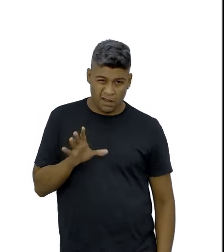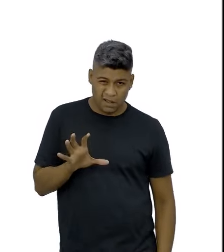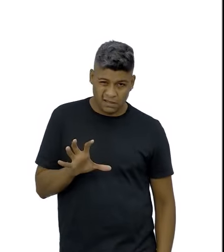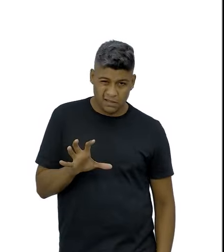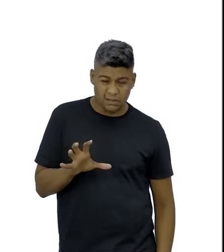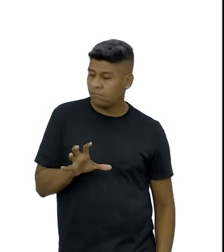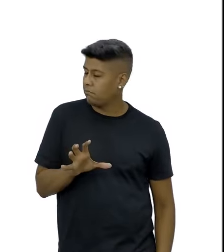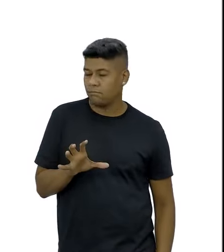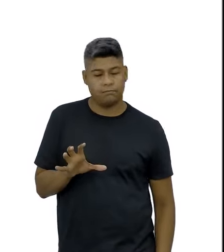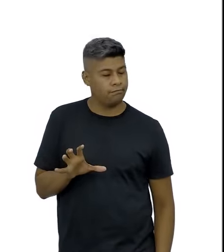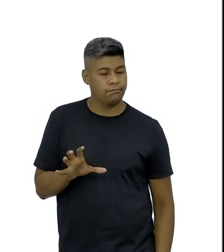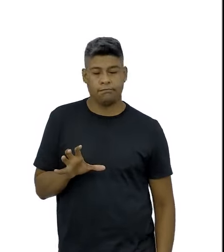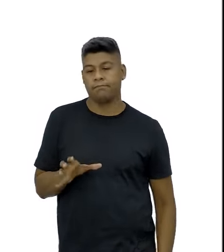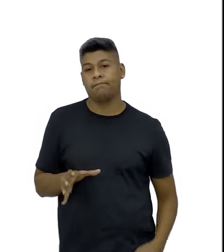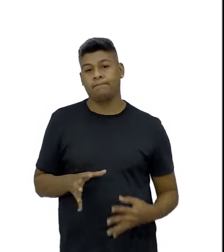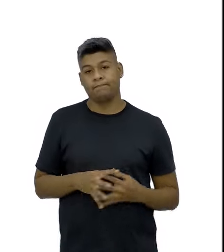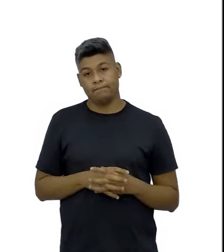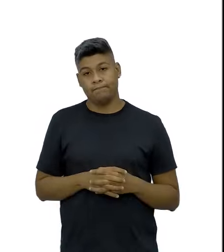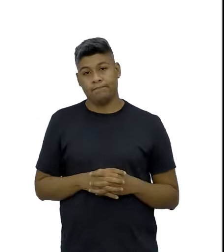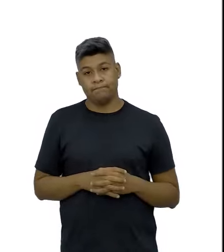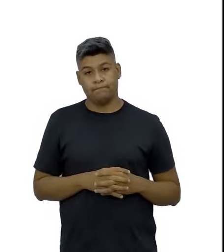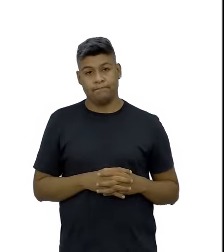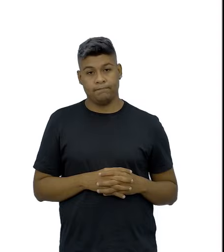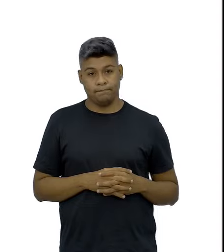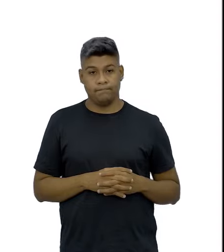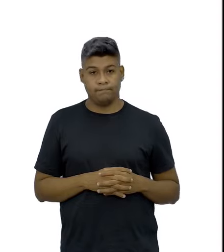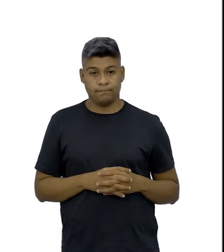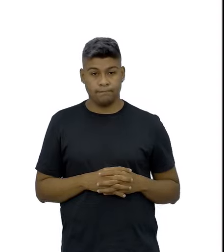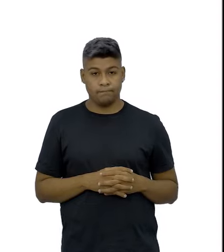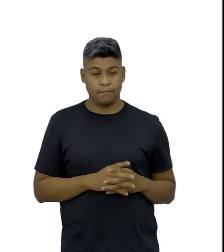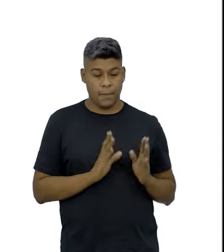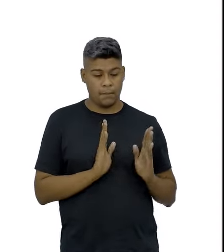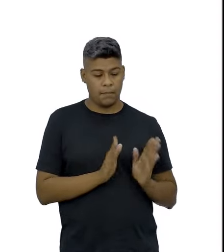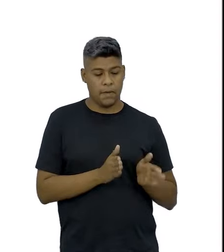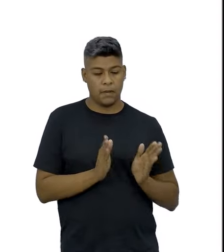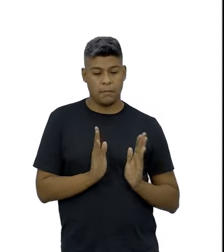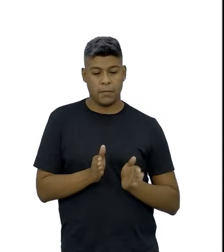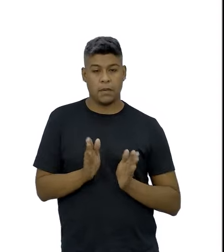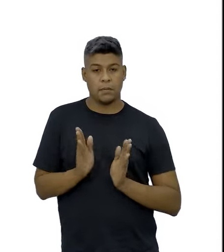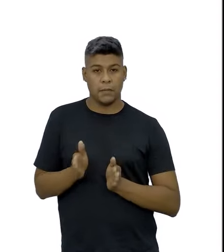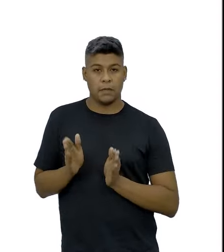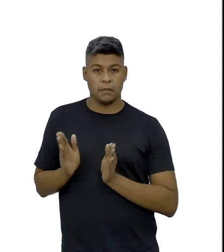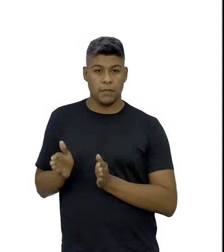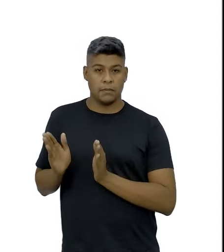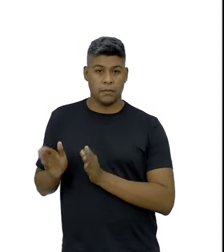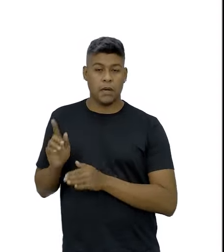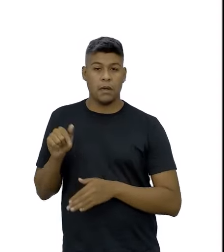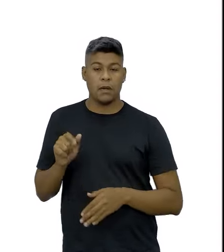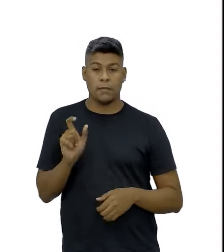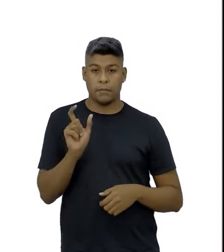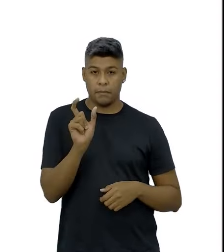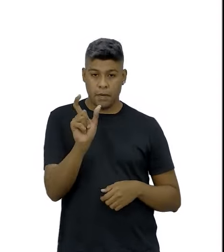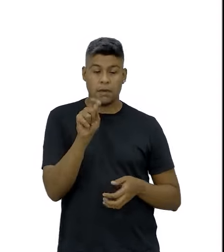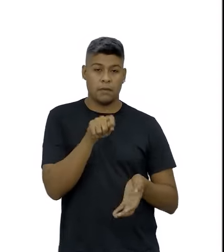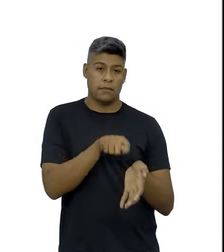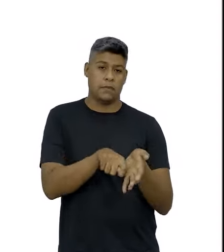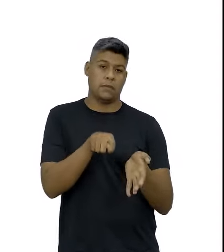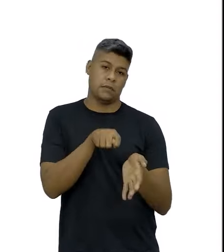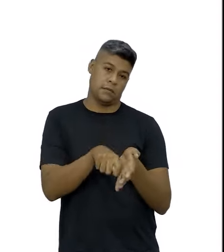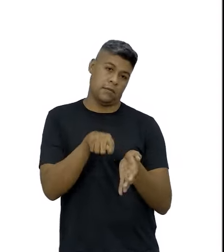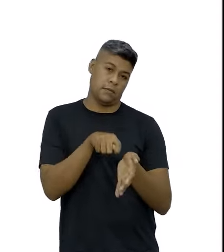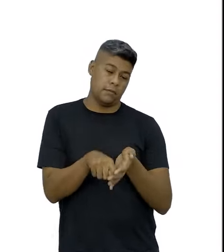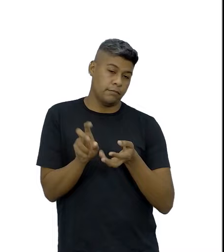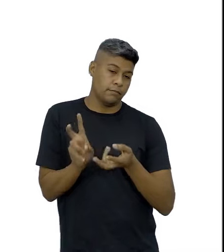verdade? Os espaços em branco, eles delimitam as palavras que estão escritas, e